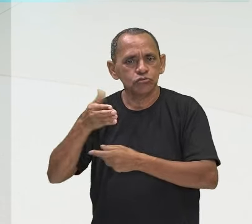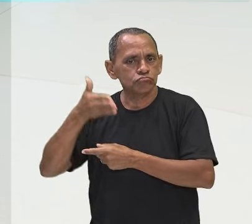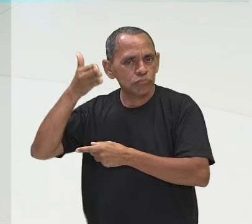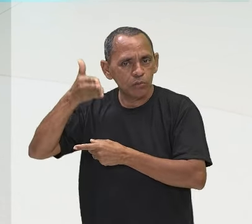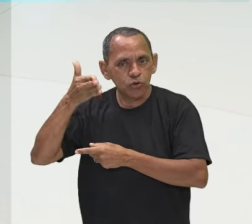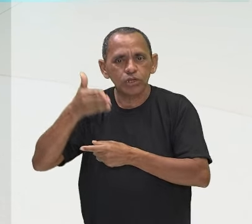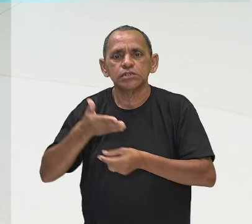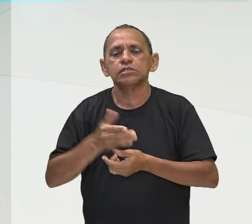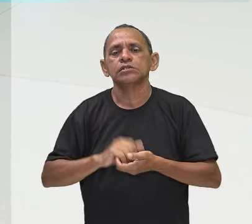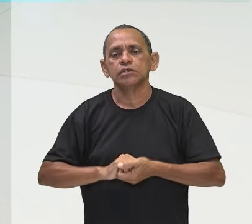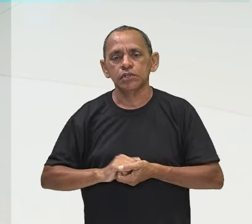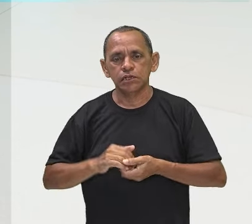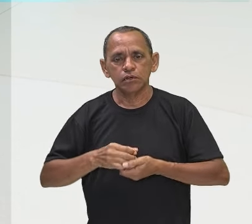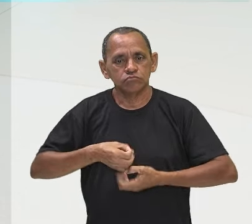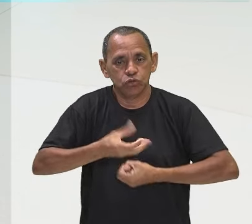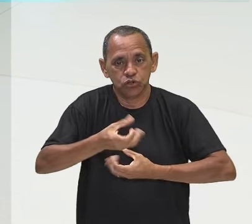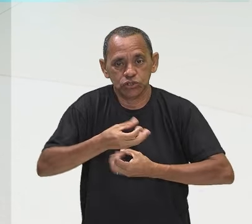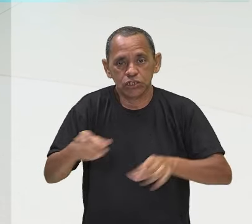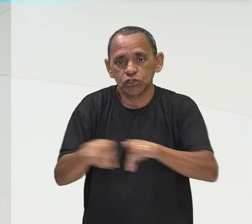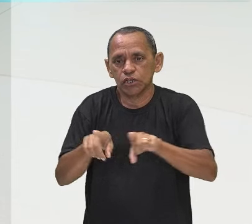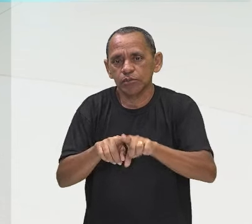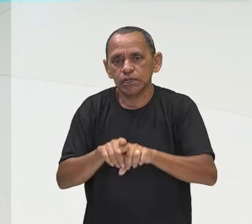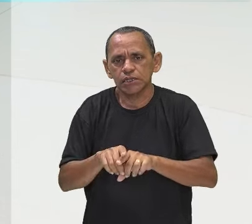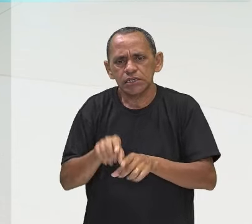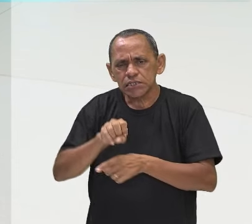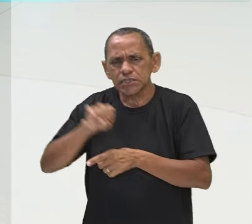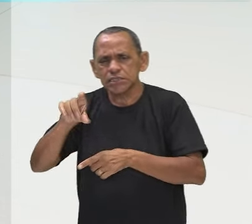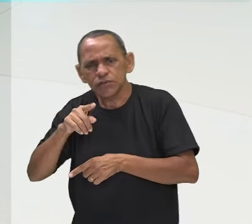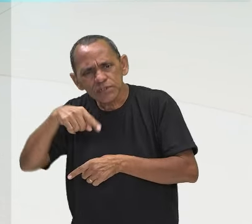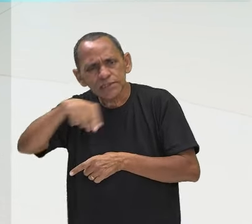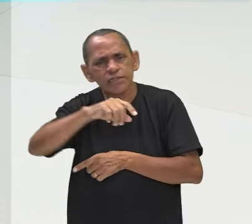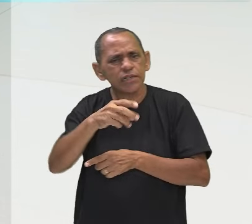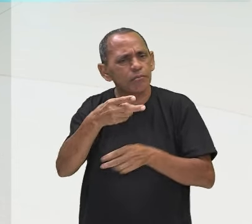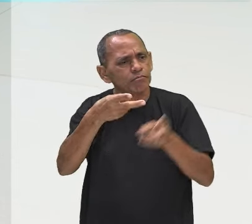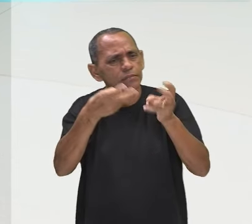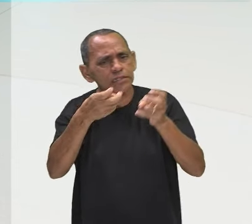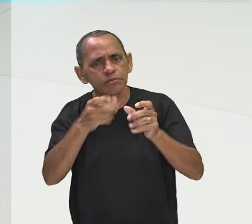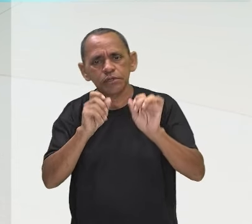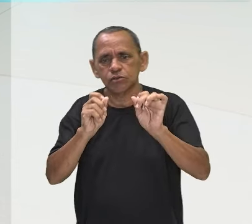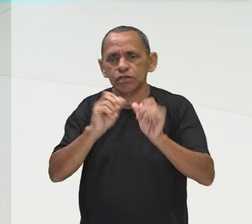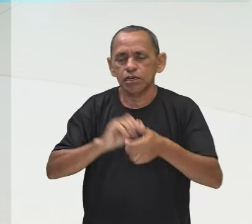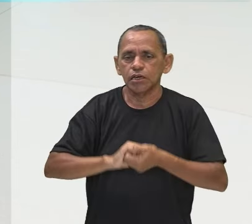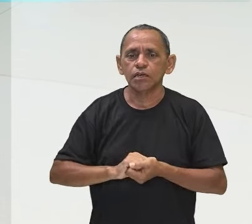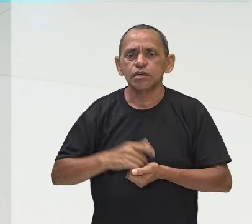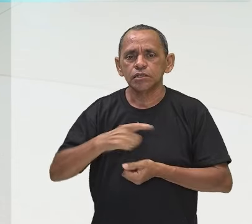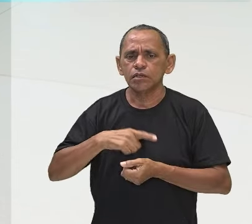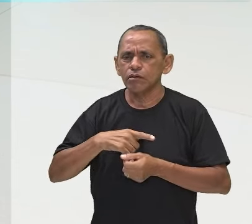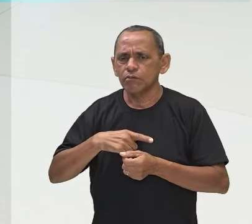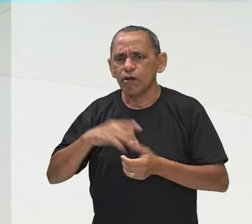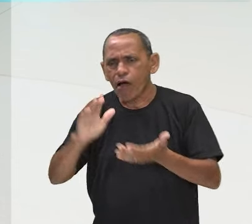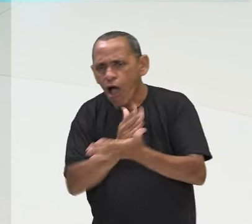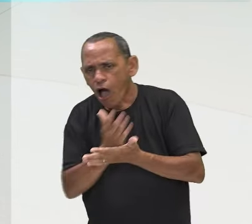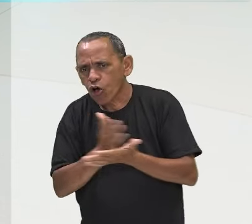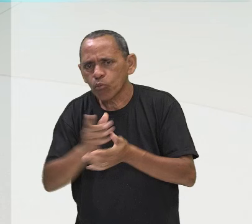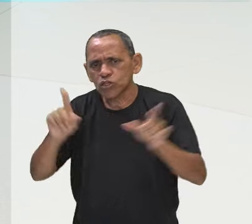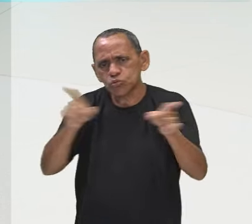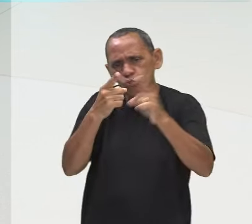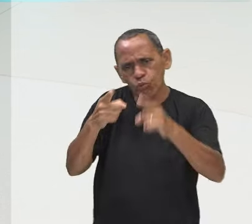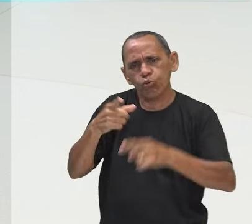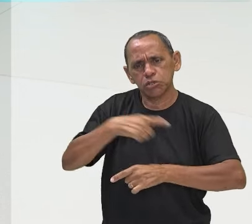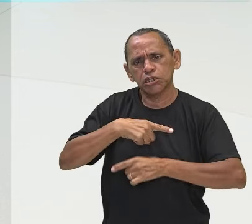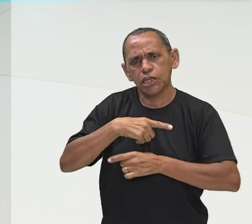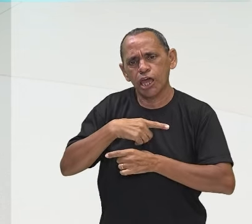por exemplo, já pararam assim para ouvir uma música e você olha assim, uau, que música, quantas palavras bonitas, nossa, foi